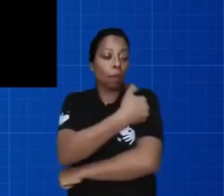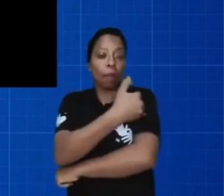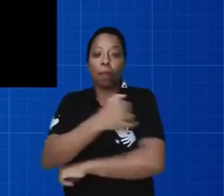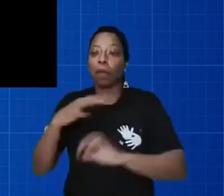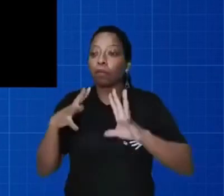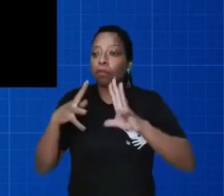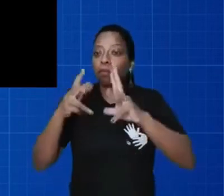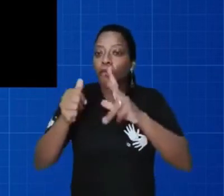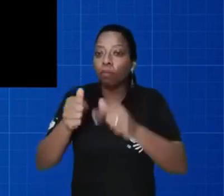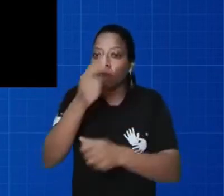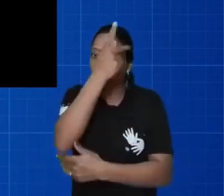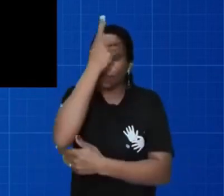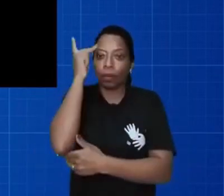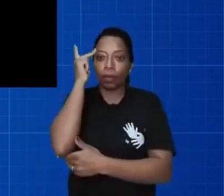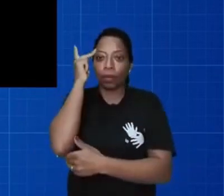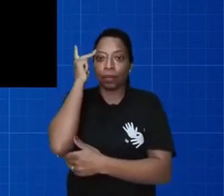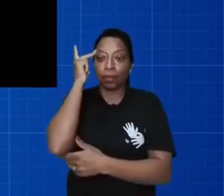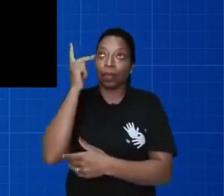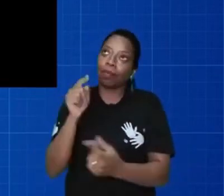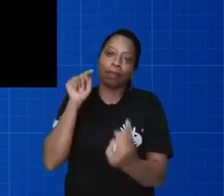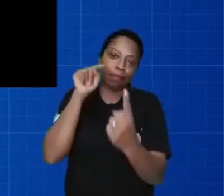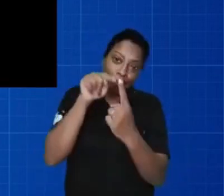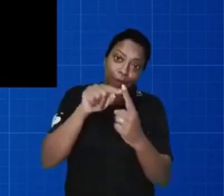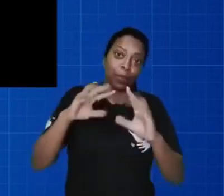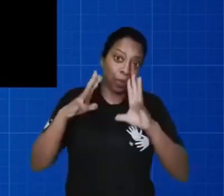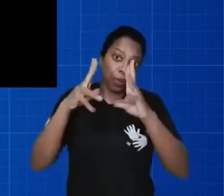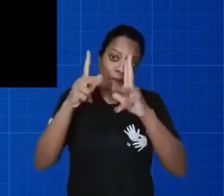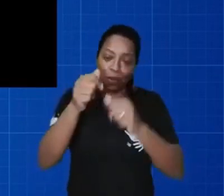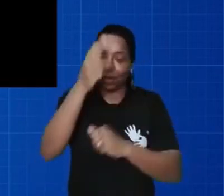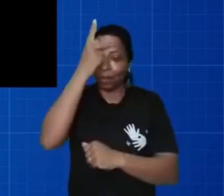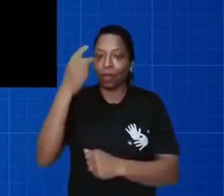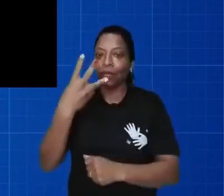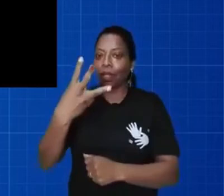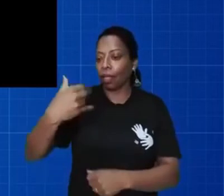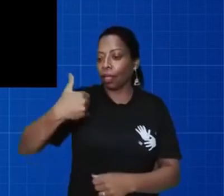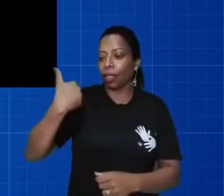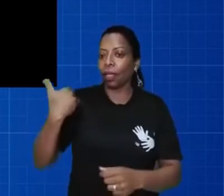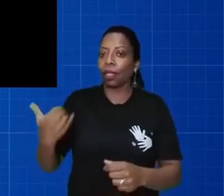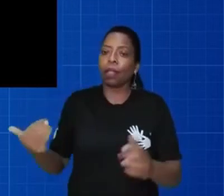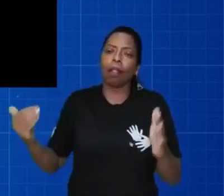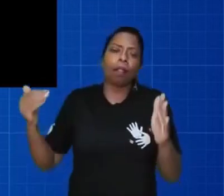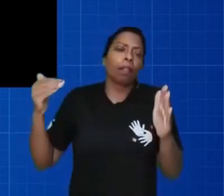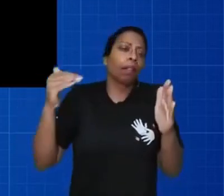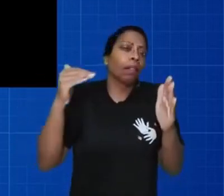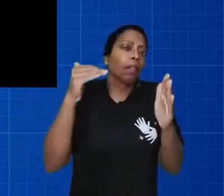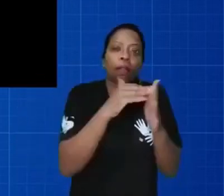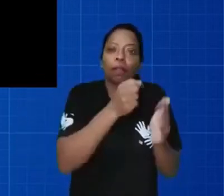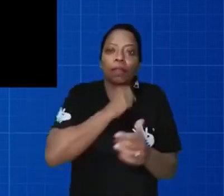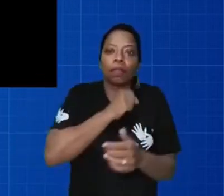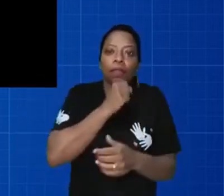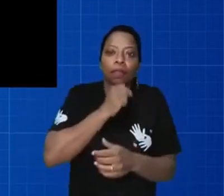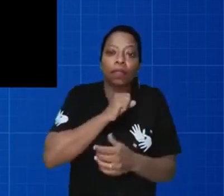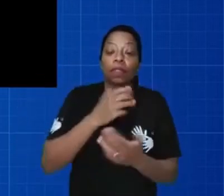idade. Então, as crianças de 3 anos até os menores de 12 anos tomam 2 doses. Adolescentes, gente,